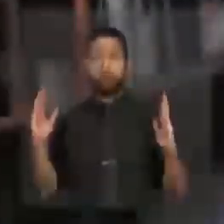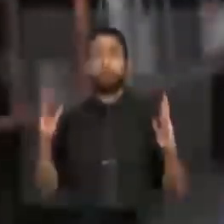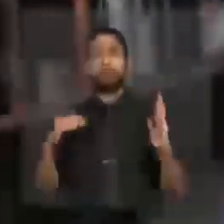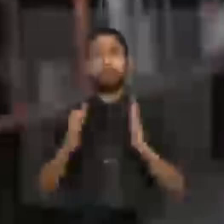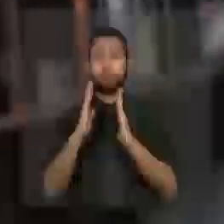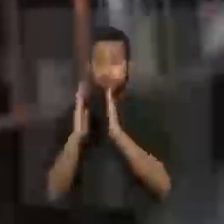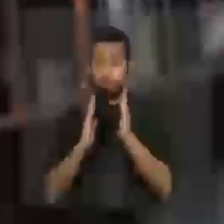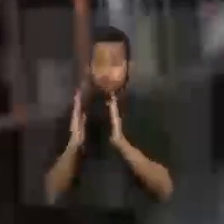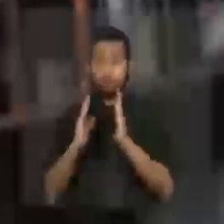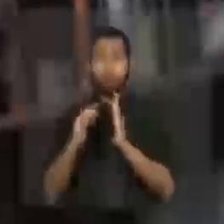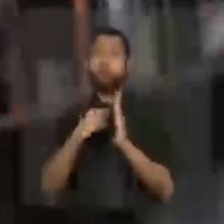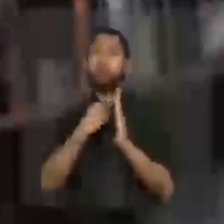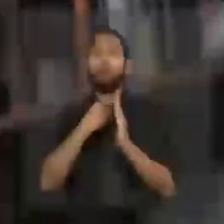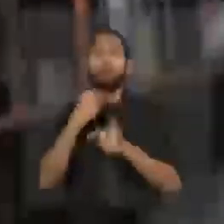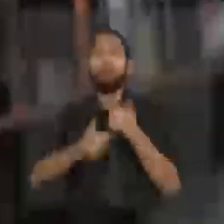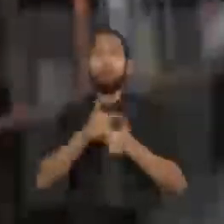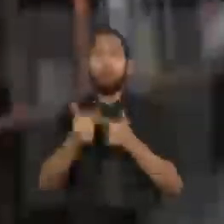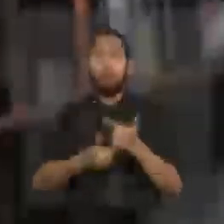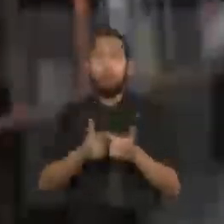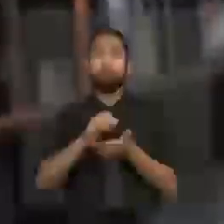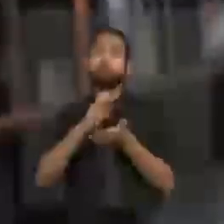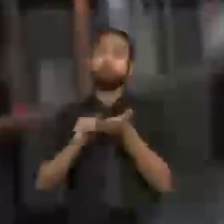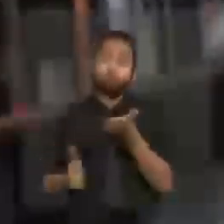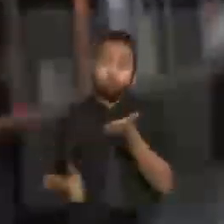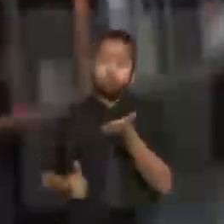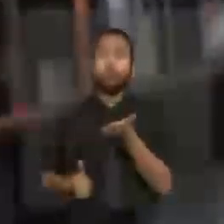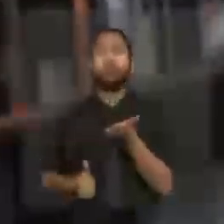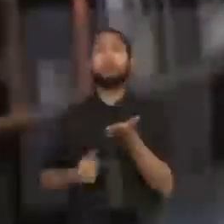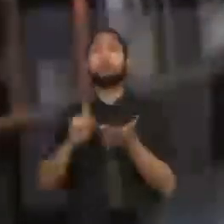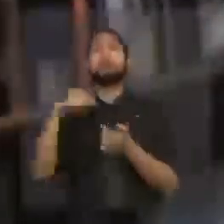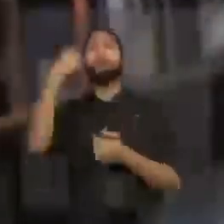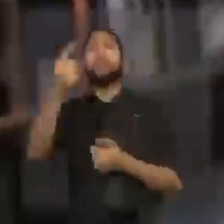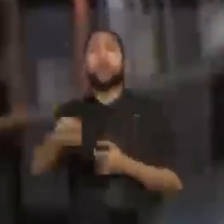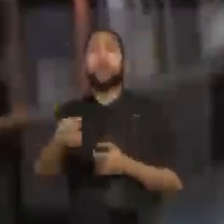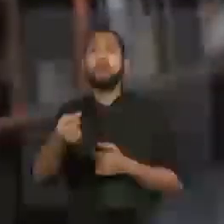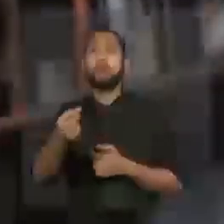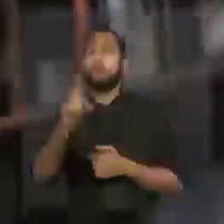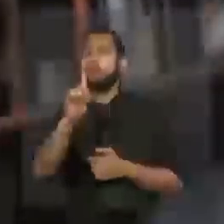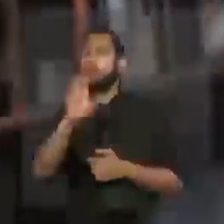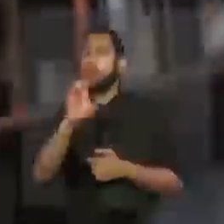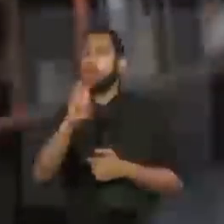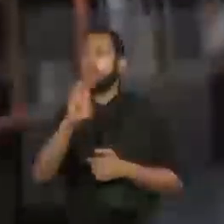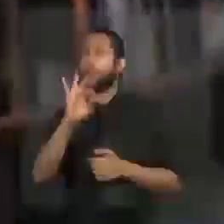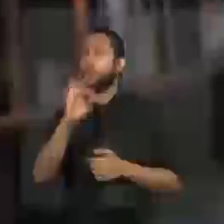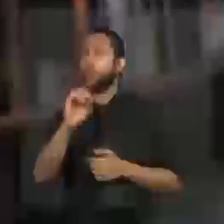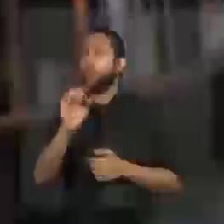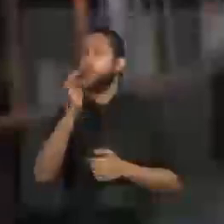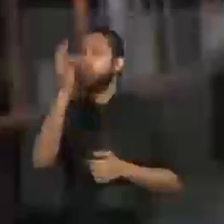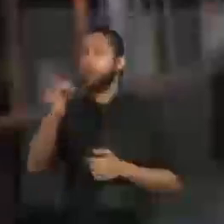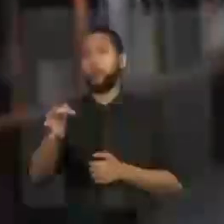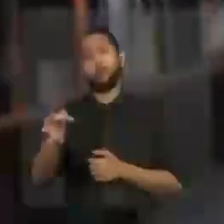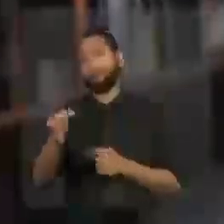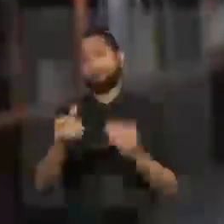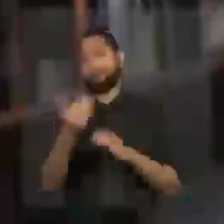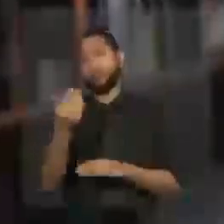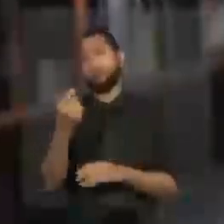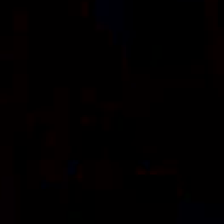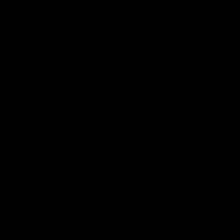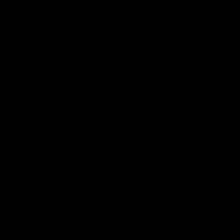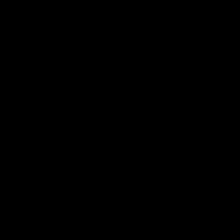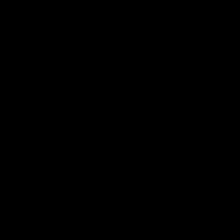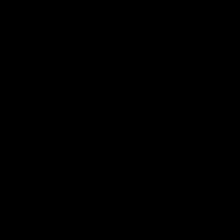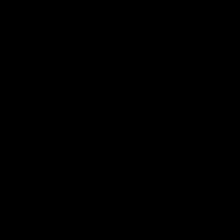como um crédito para um débito futuro. Agora sim, é isso, presidente, colegas, obrigada pela atenção.